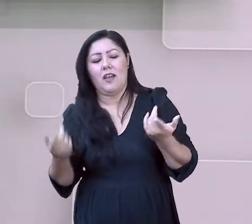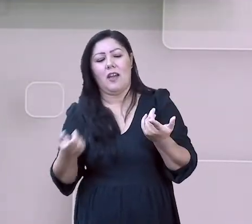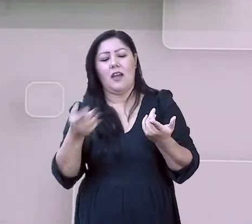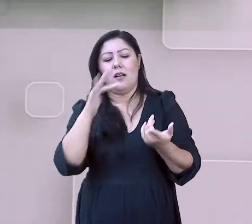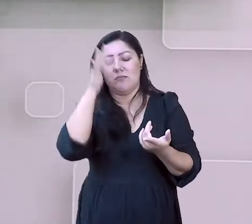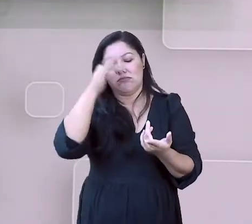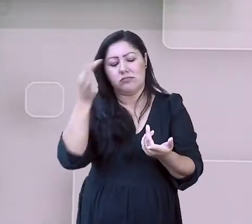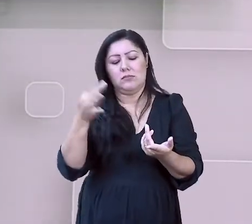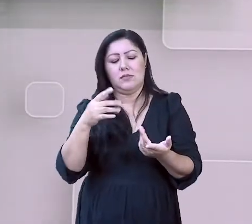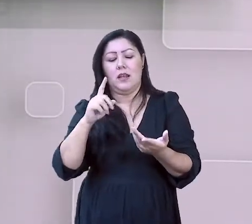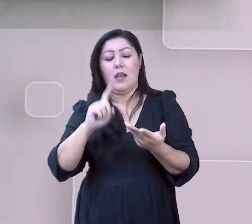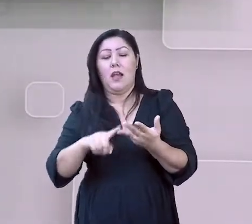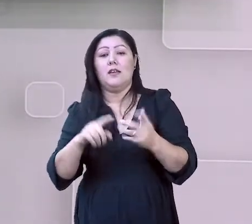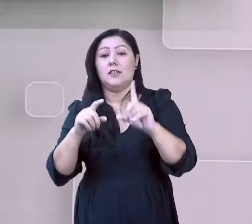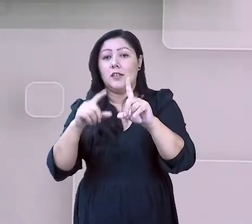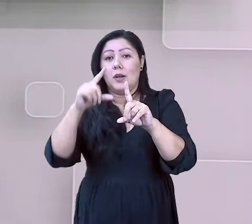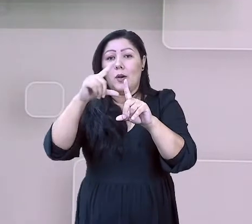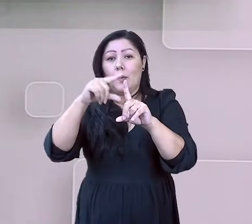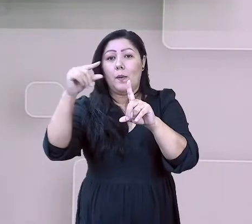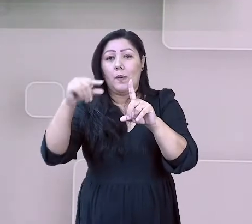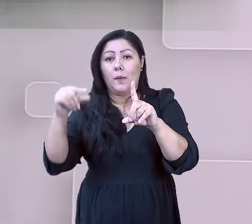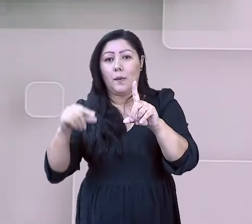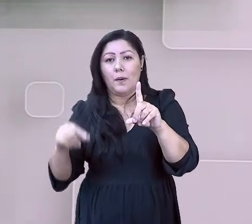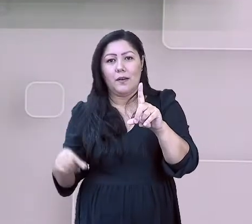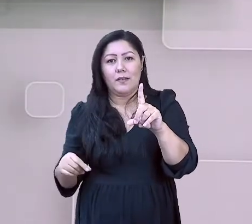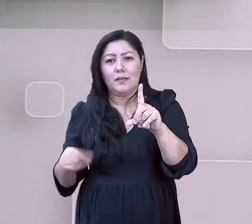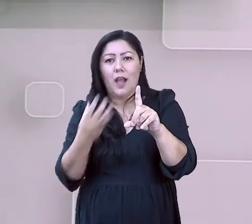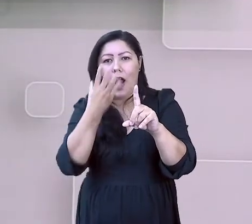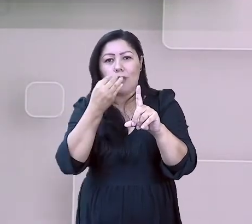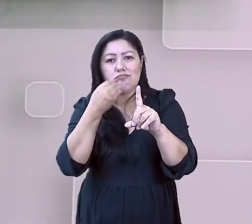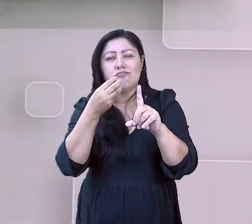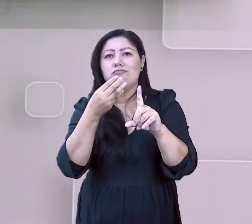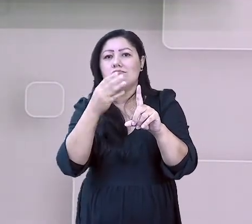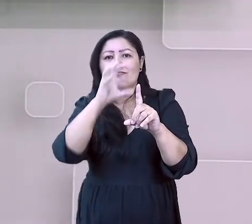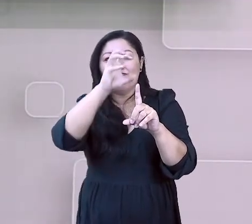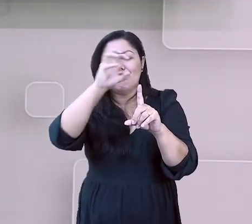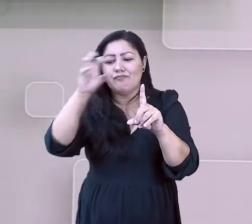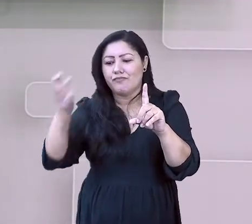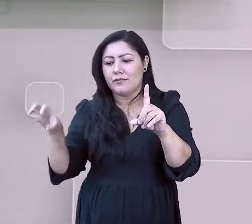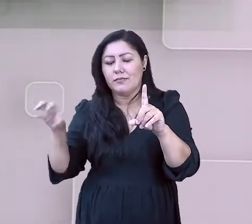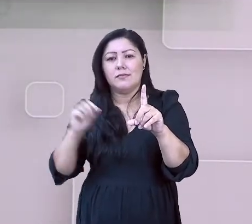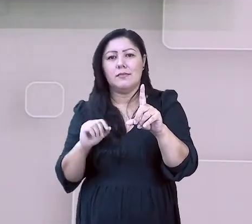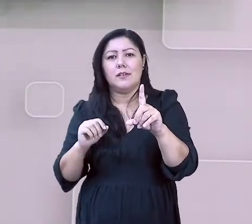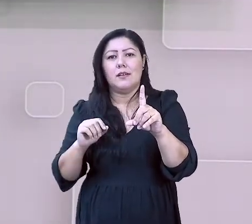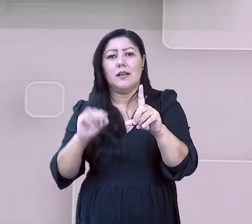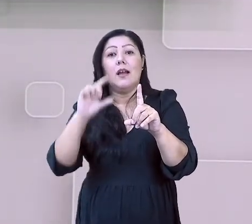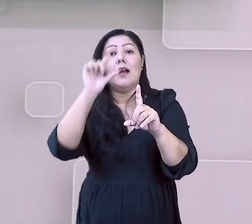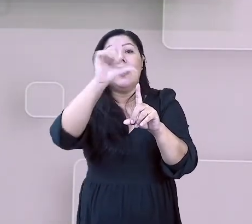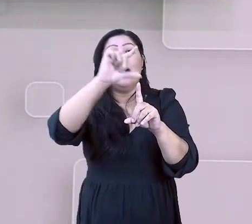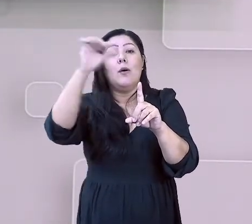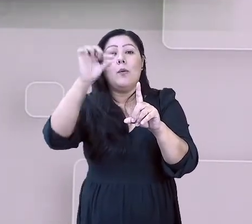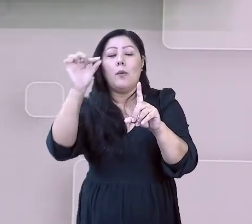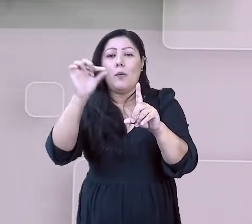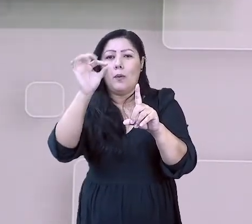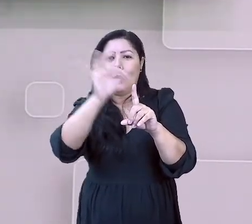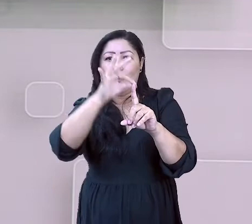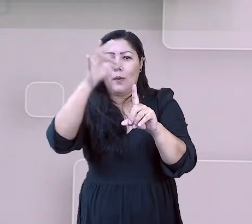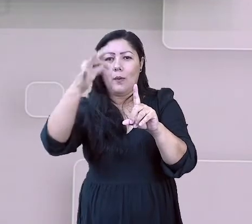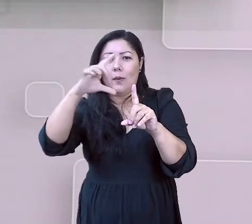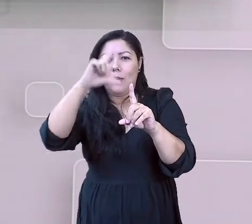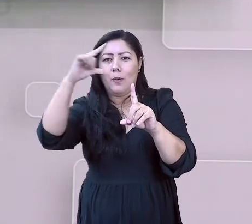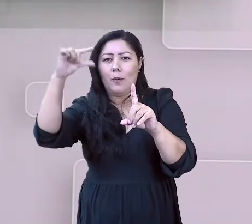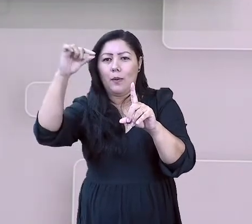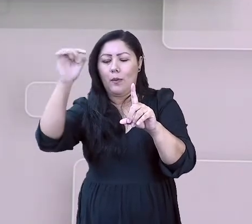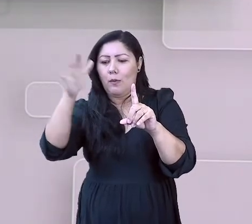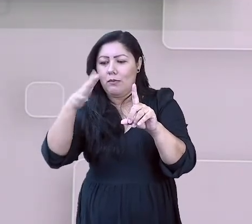o outono, você tirou os frutos, aí as folhas do cajamanga, né, do